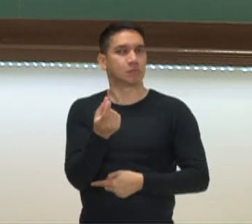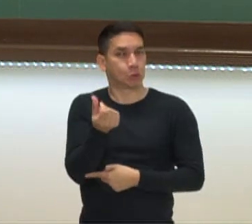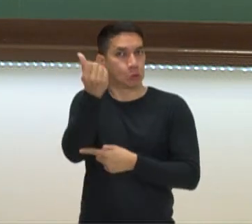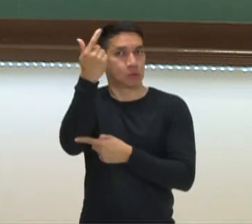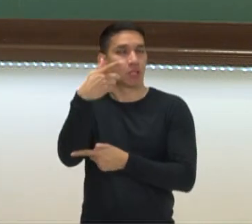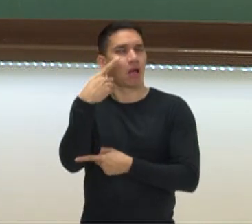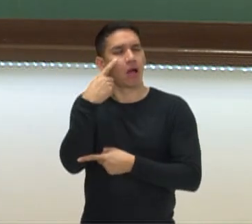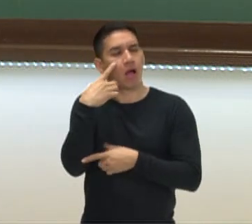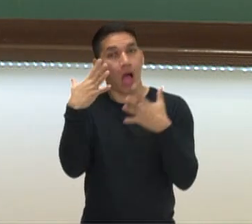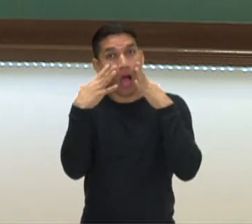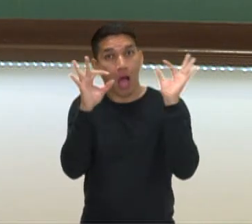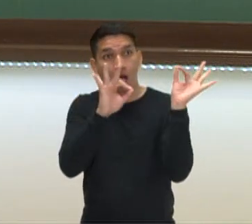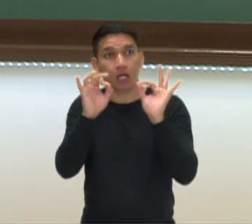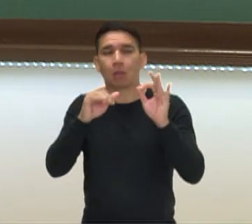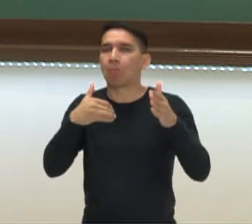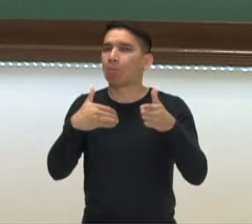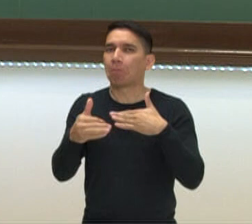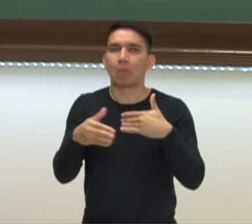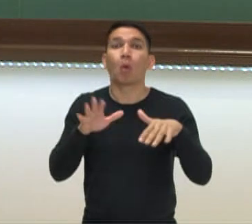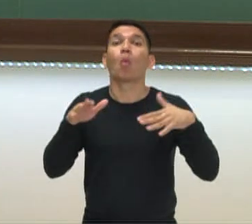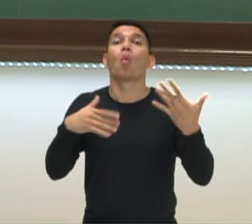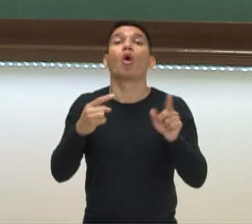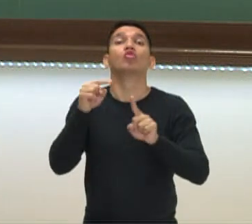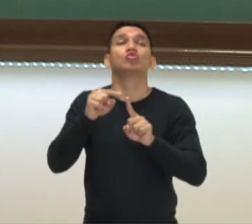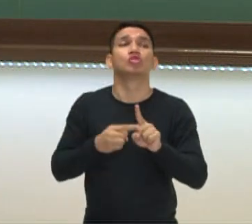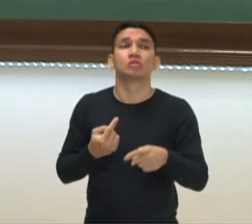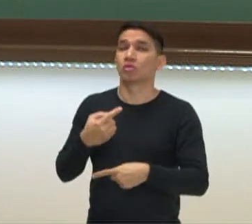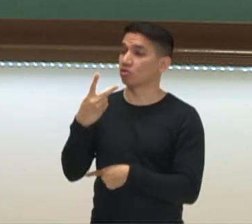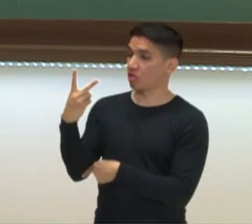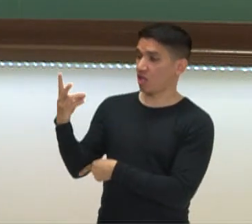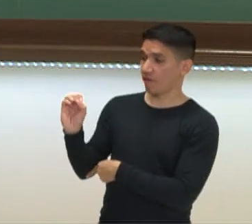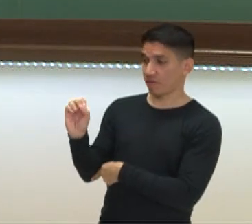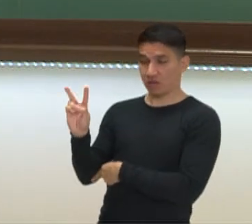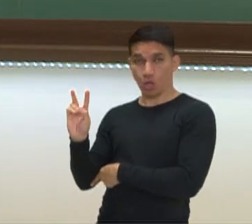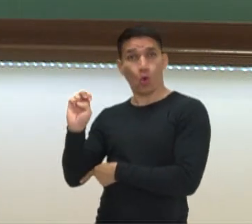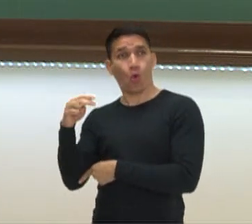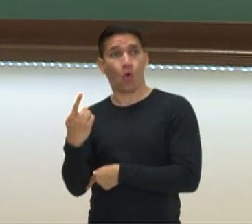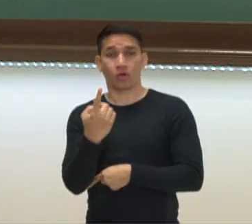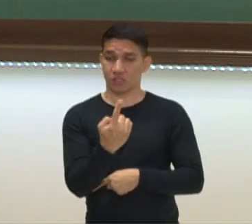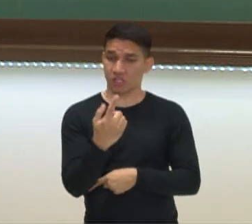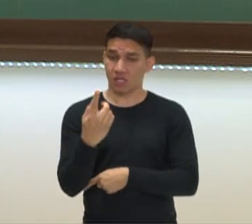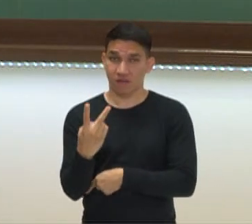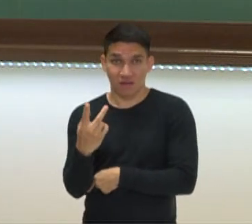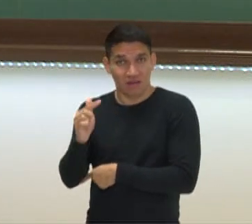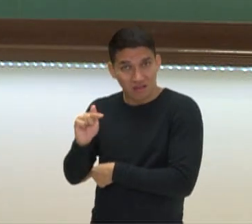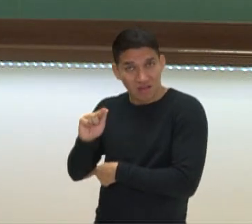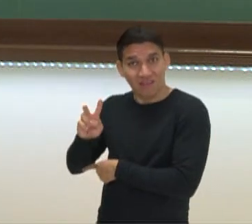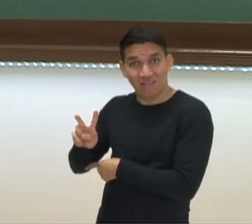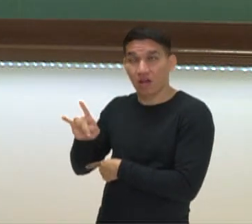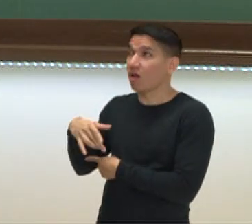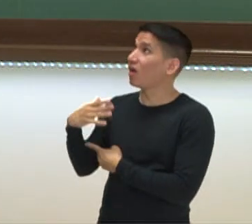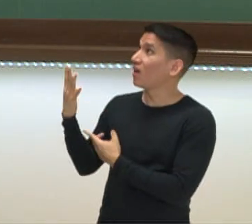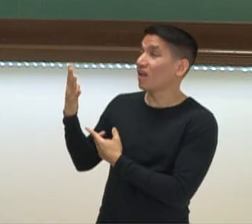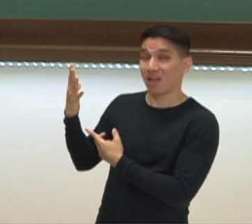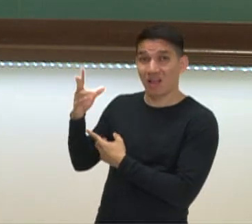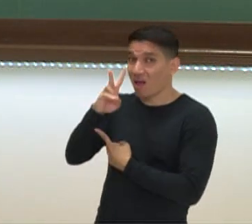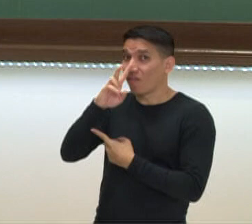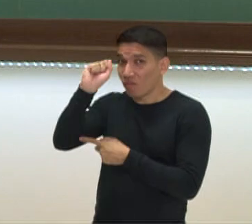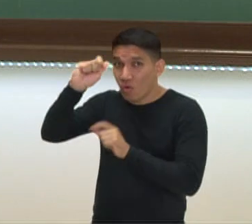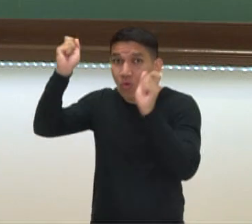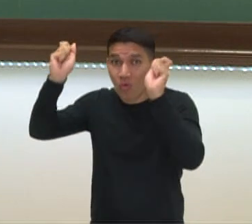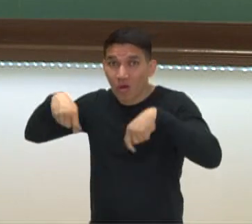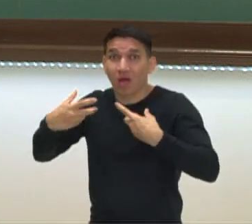Repare que não importa que chuveiro eu use, 220 volts ou 127 volts, a potência usada para aquecer a água é a